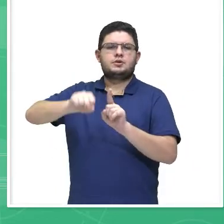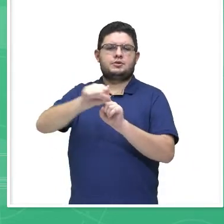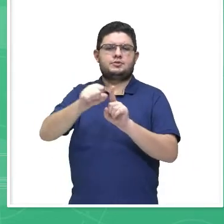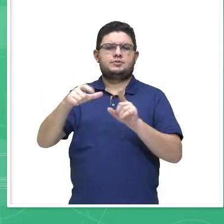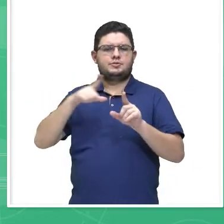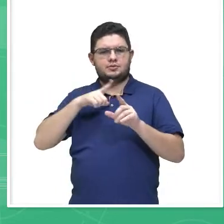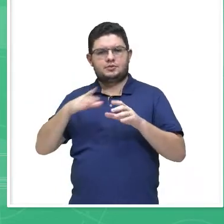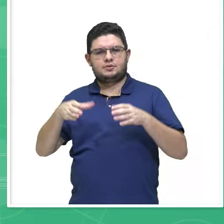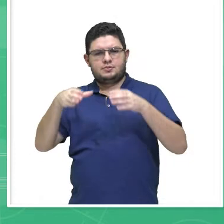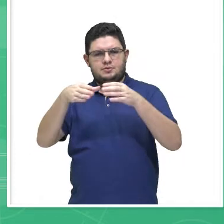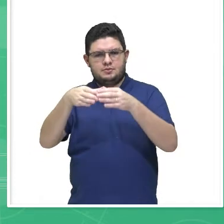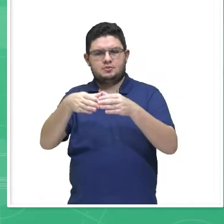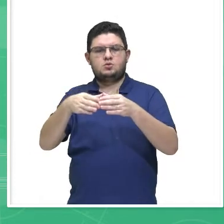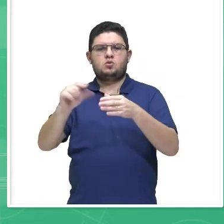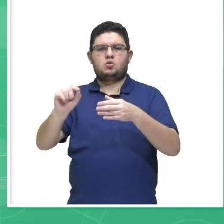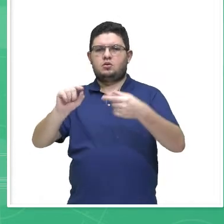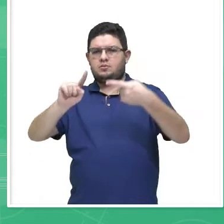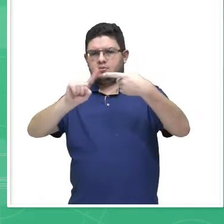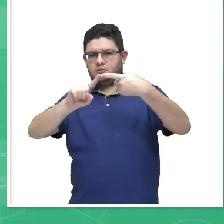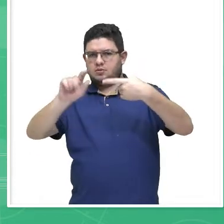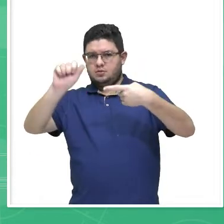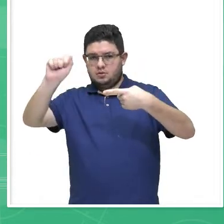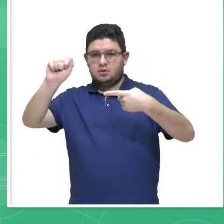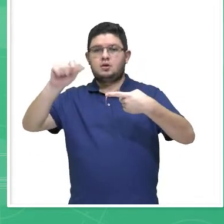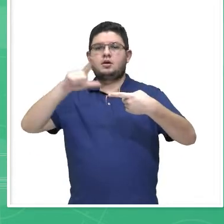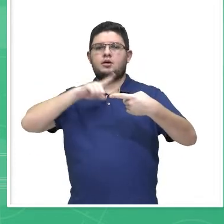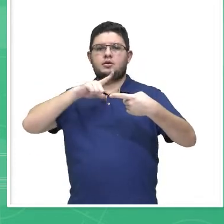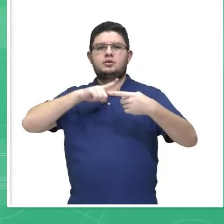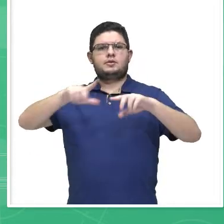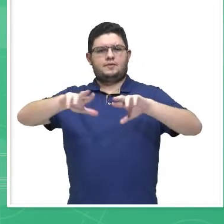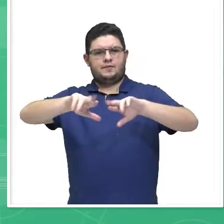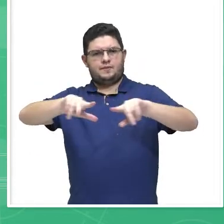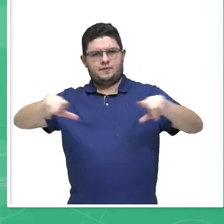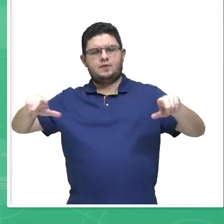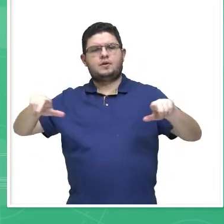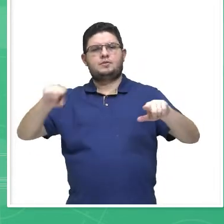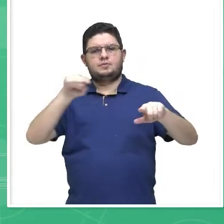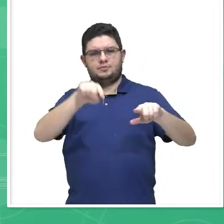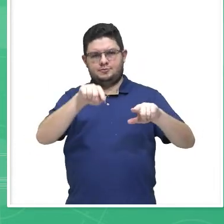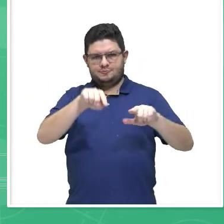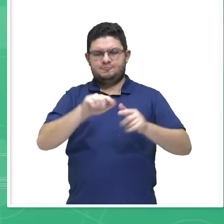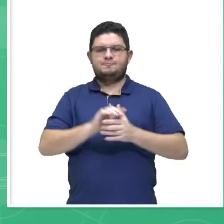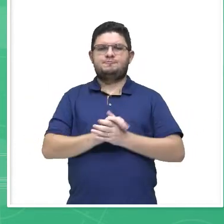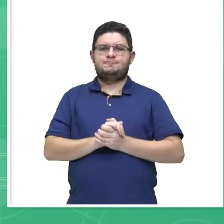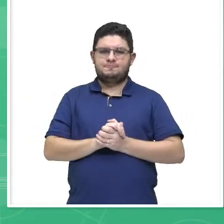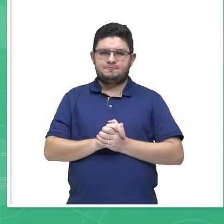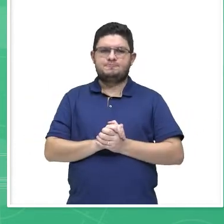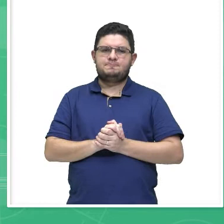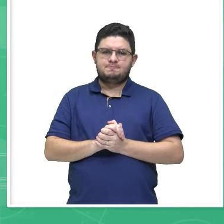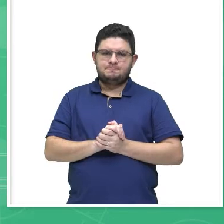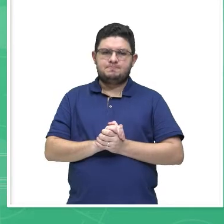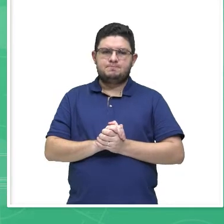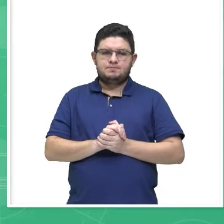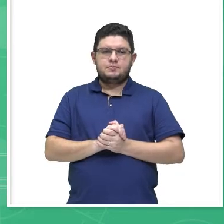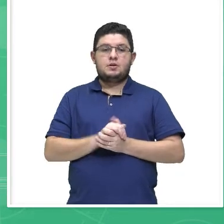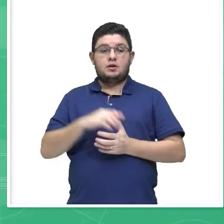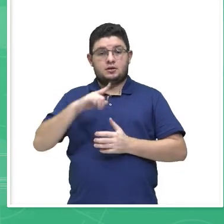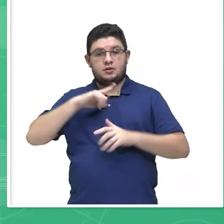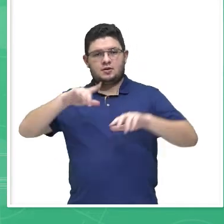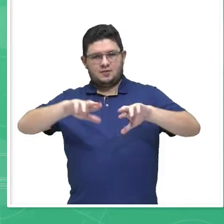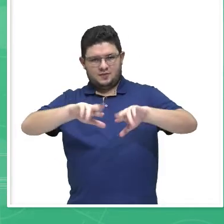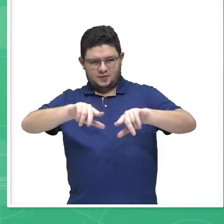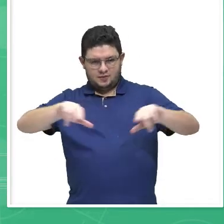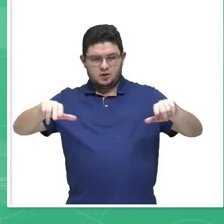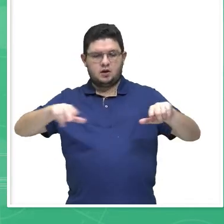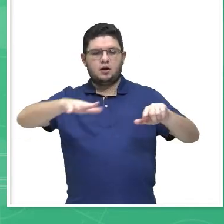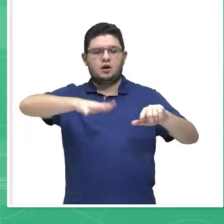em possuidores e não detentores dos meios de produção. Aqueles que